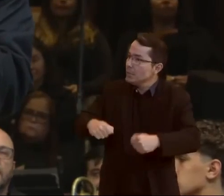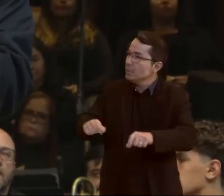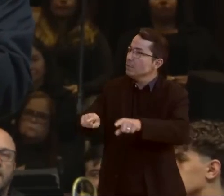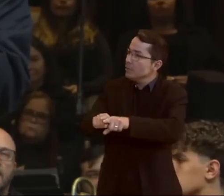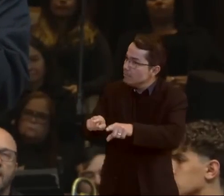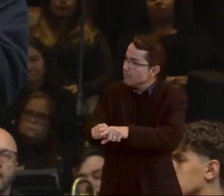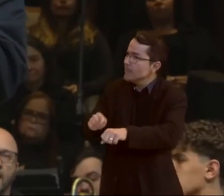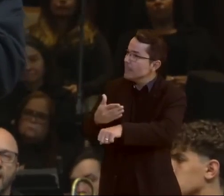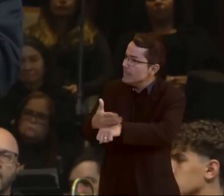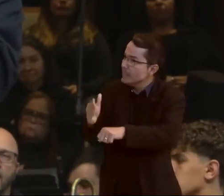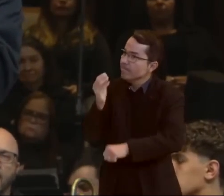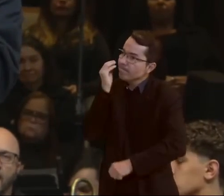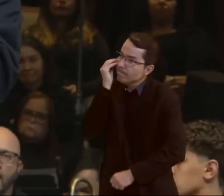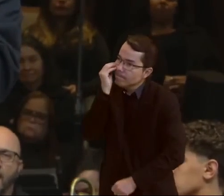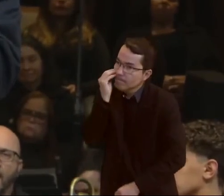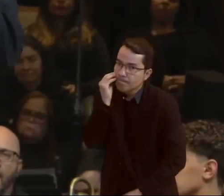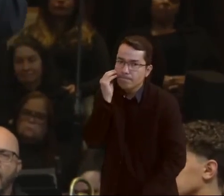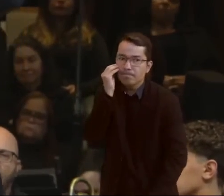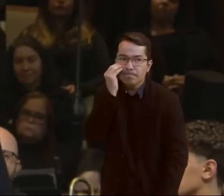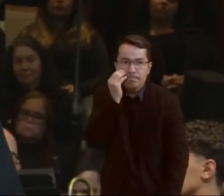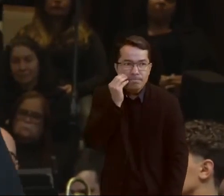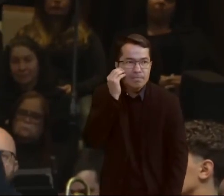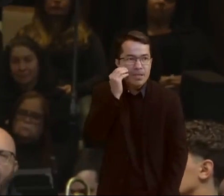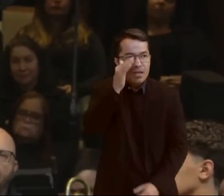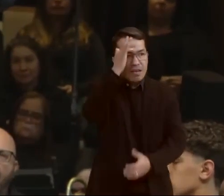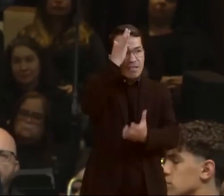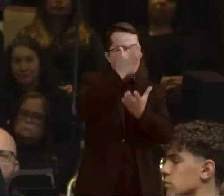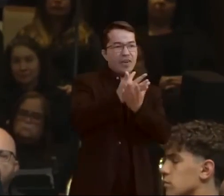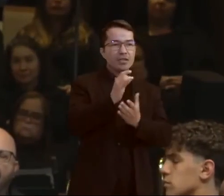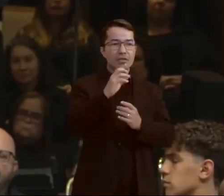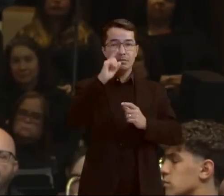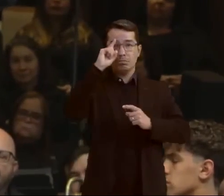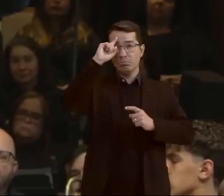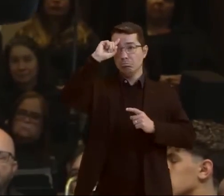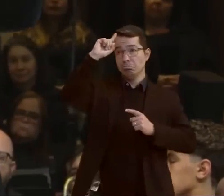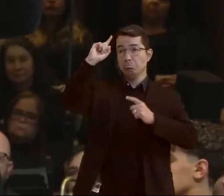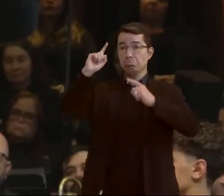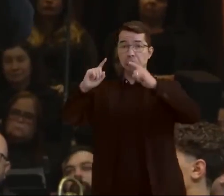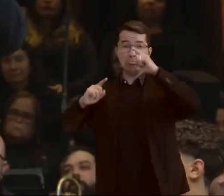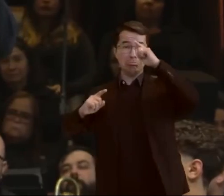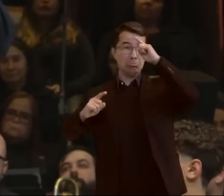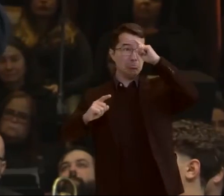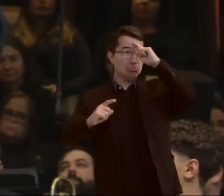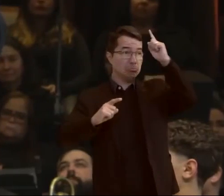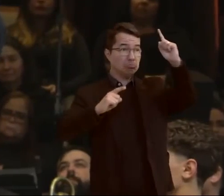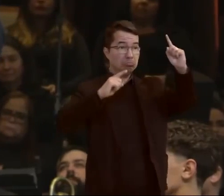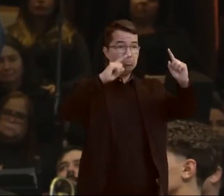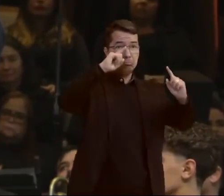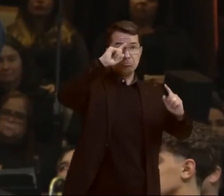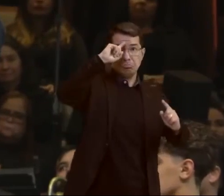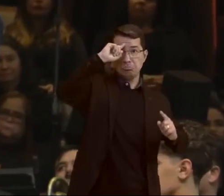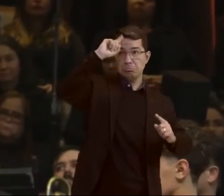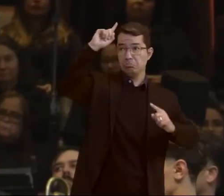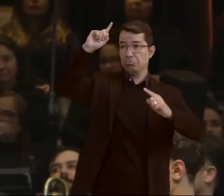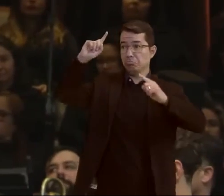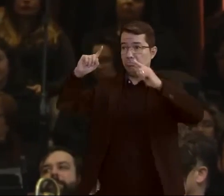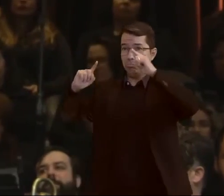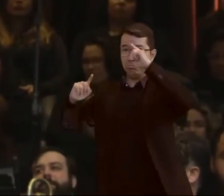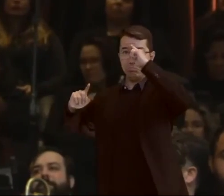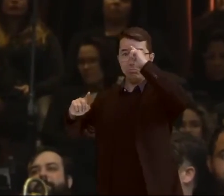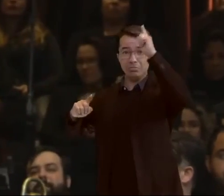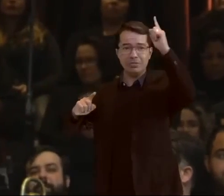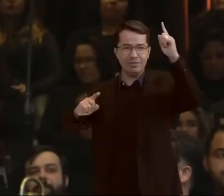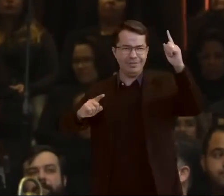meramente teórica, uma fé que é meramente espiritualista, mas que não traz para a prática do dia